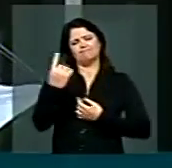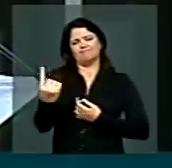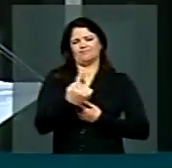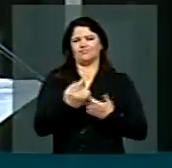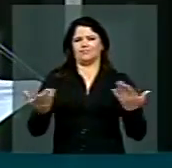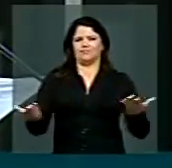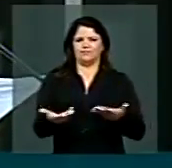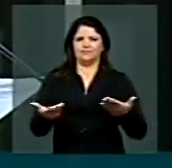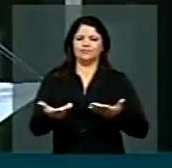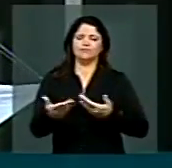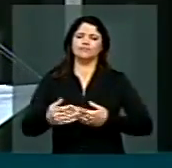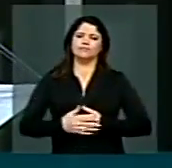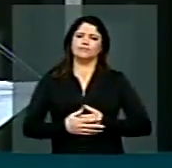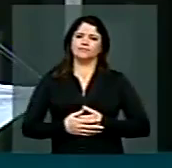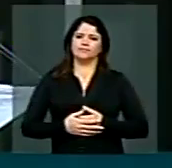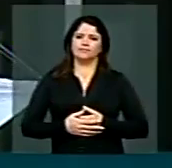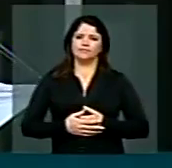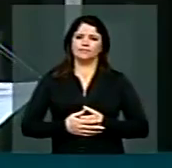ato,